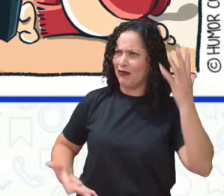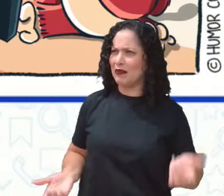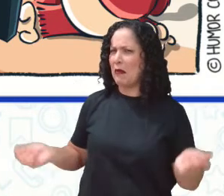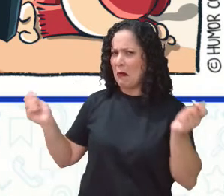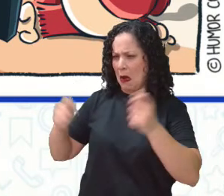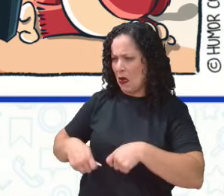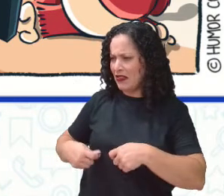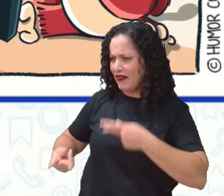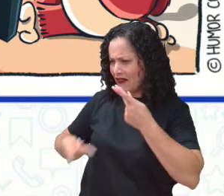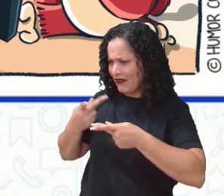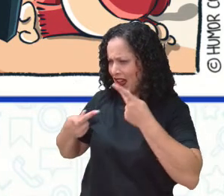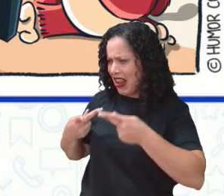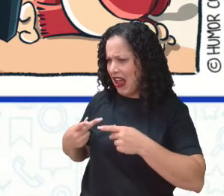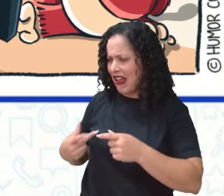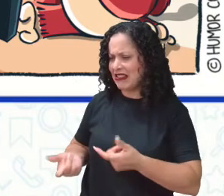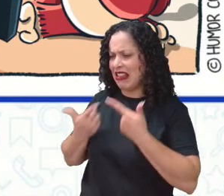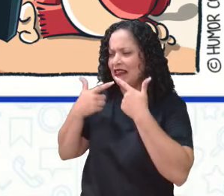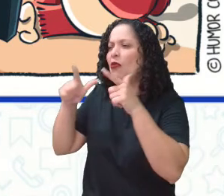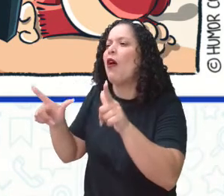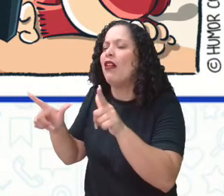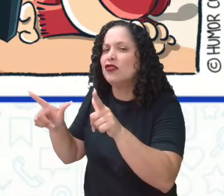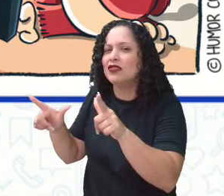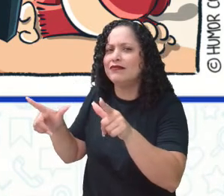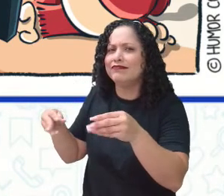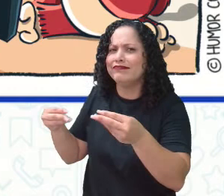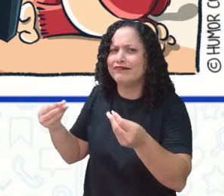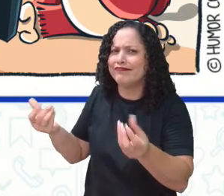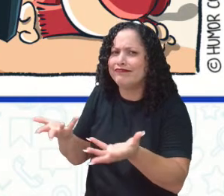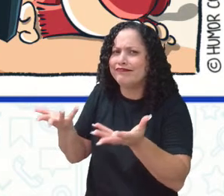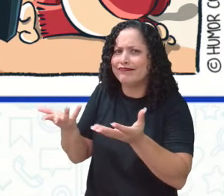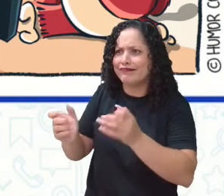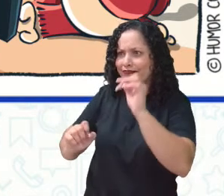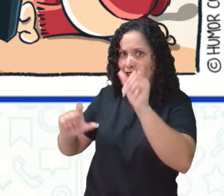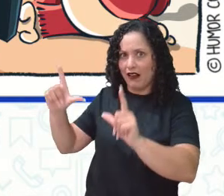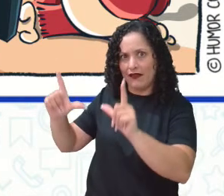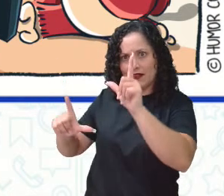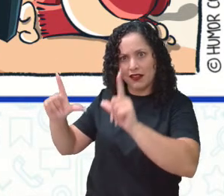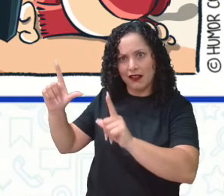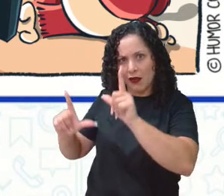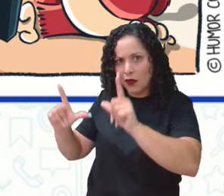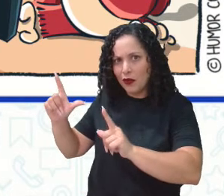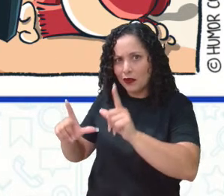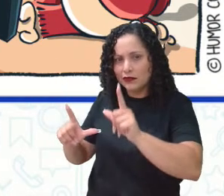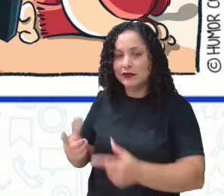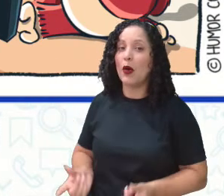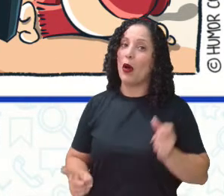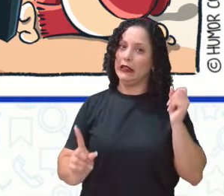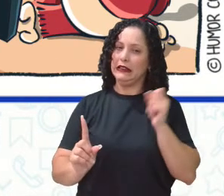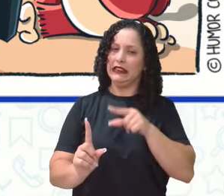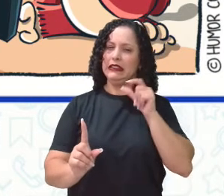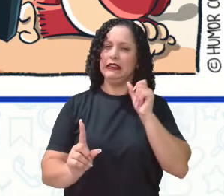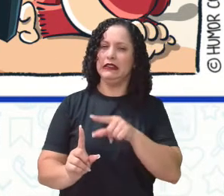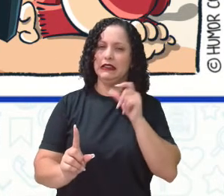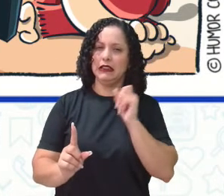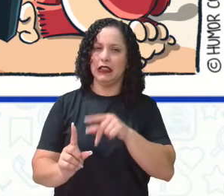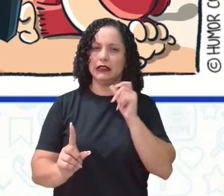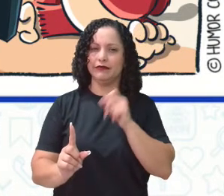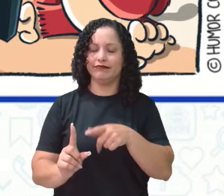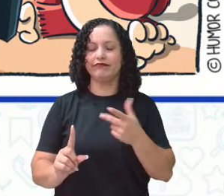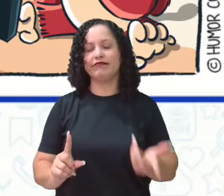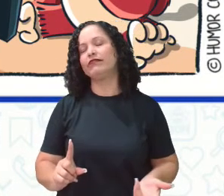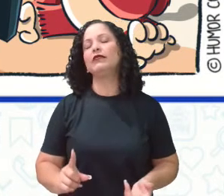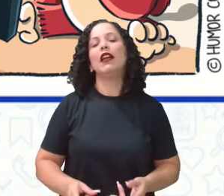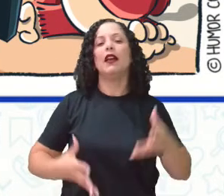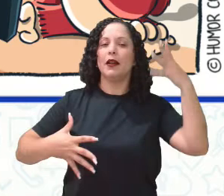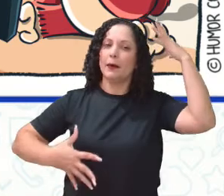assim, né? Usar essa linguagem assim, tipo assim, diante da TV. E aí é uma crítica, né? De certa forma, né? Que Caco